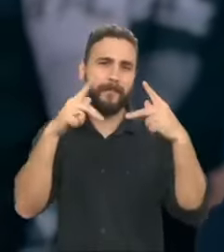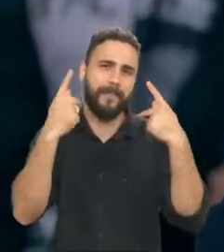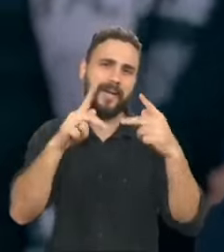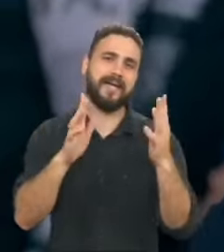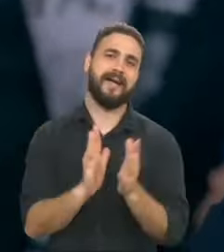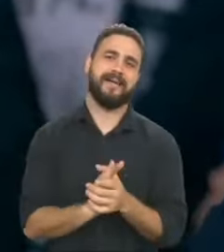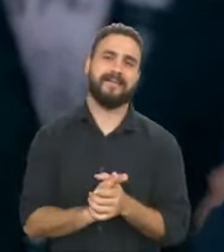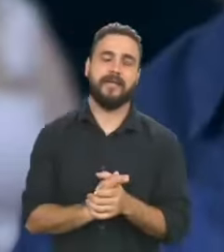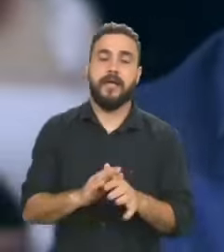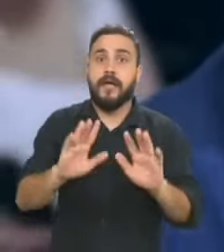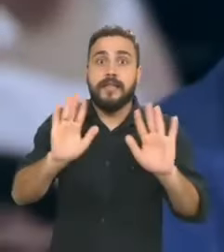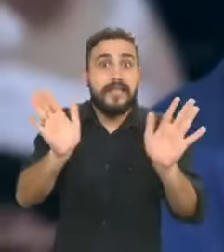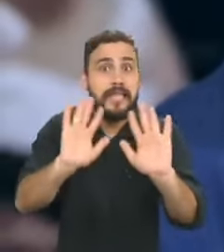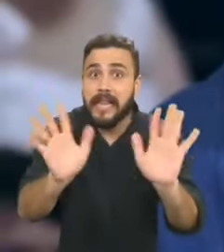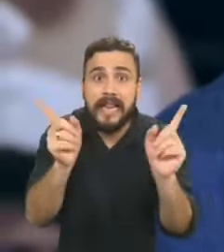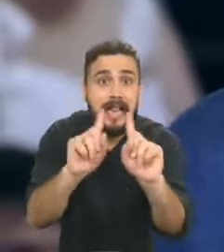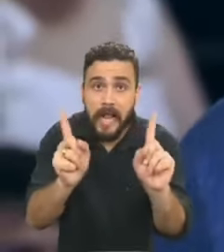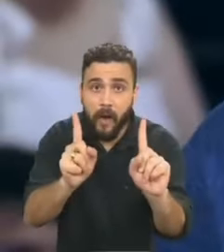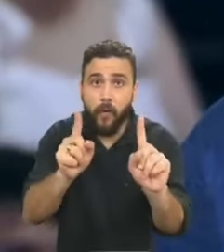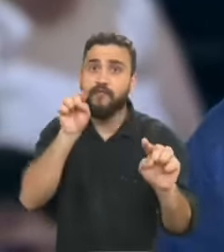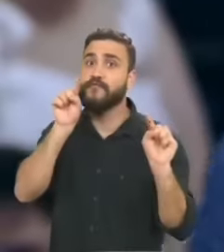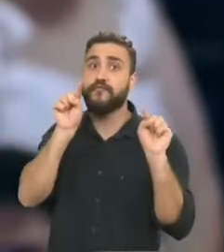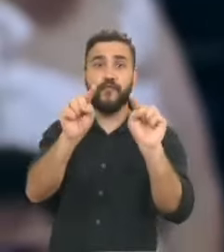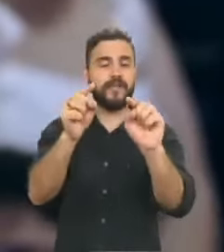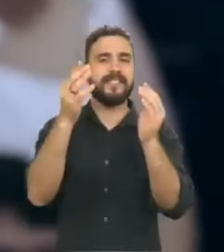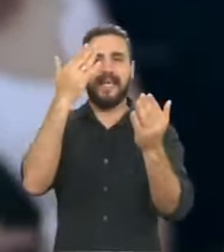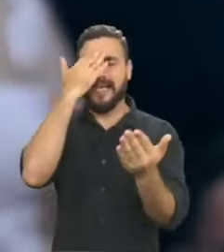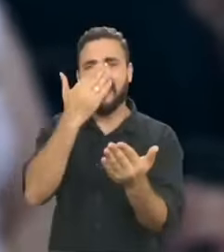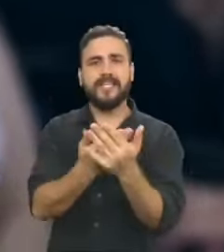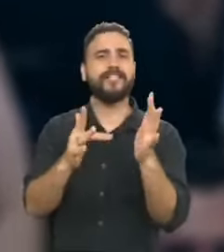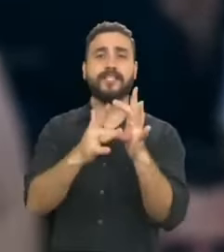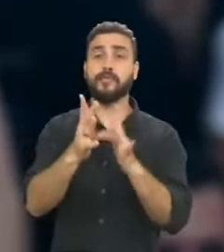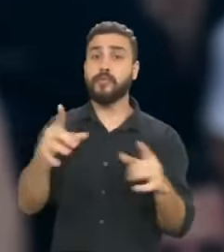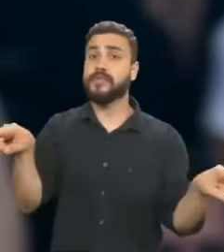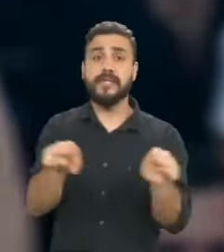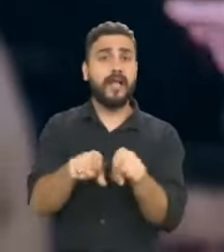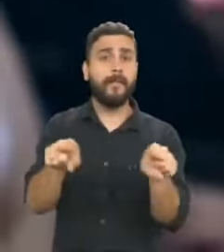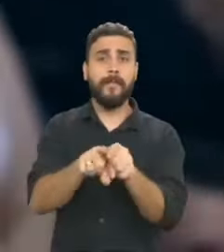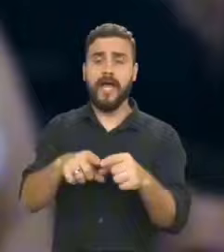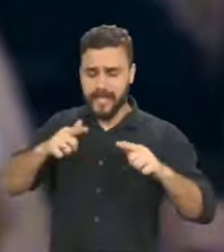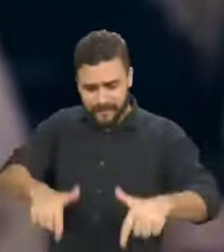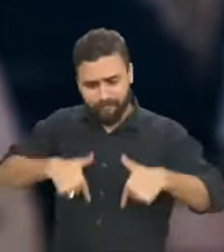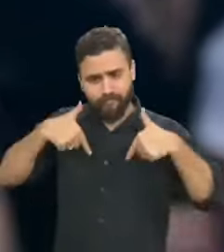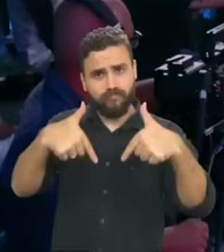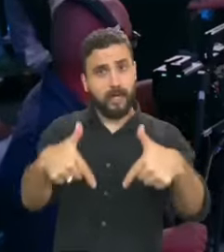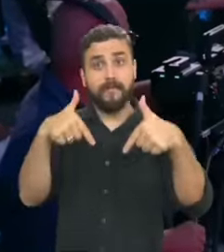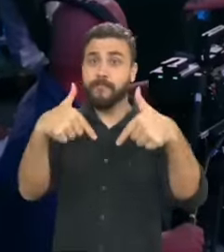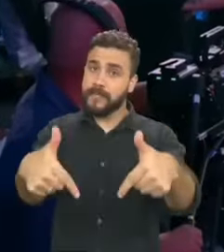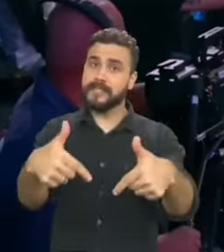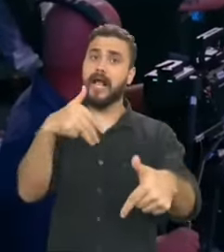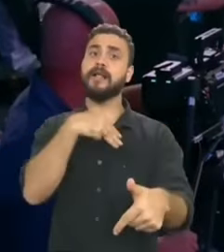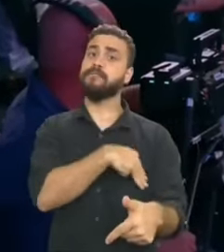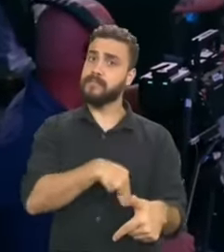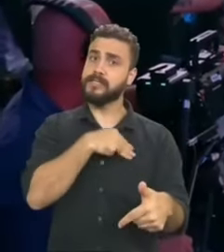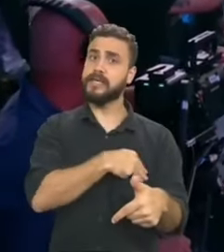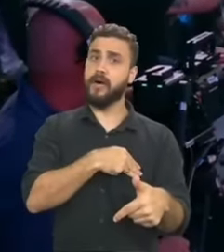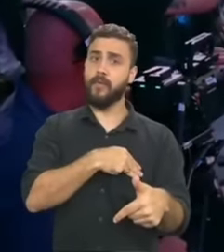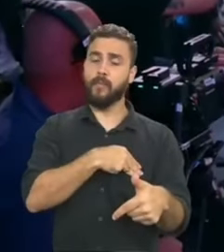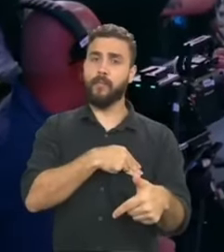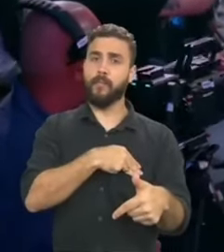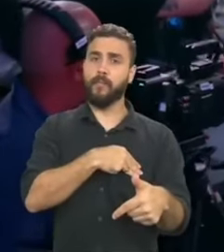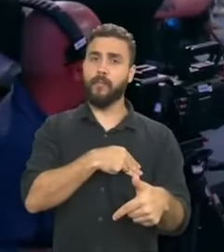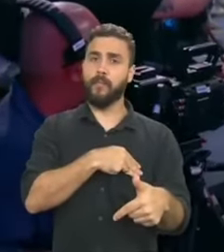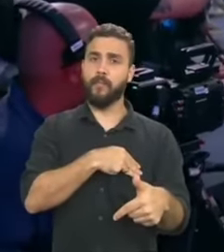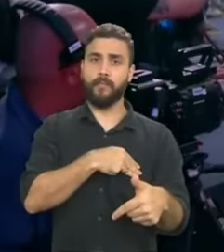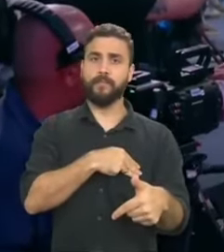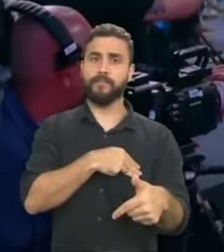É perigoso esse pensamento, isso, porque isso está dentro de igreja já. Eu não digo nem pensamento de pessoa, é um pensamento meio de igreja, e a gente formata, a